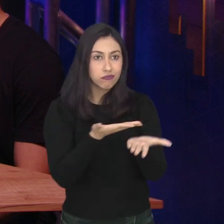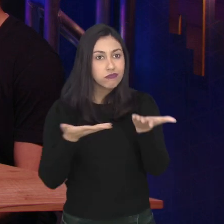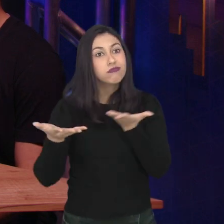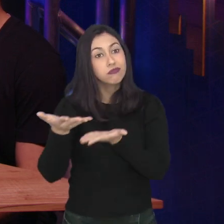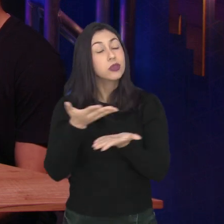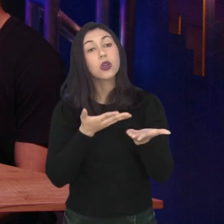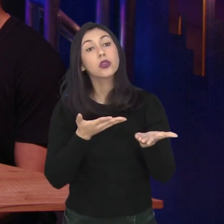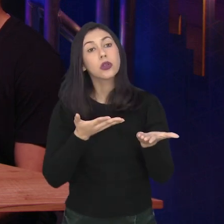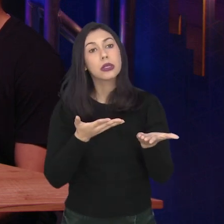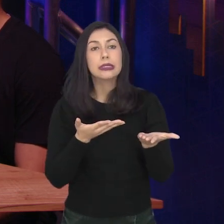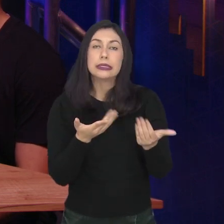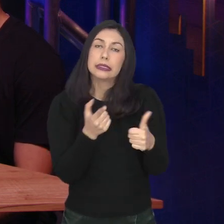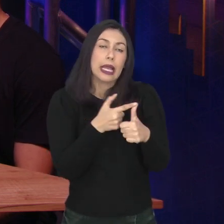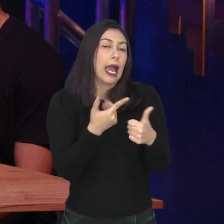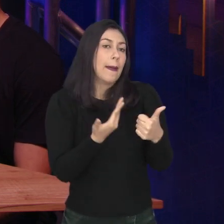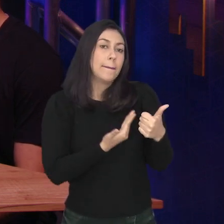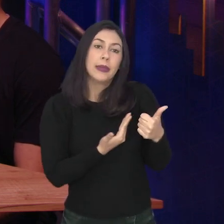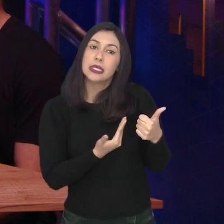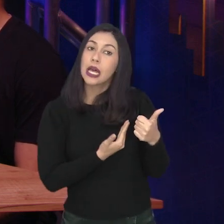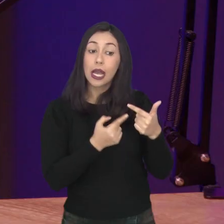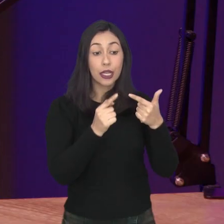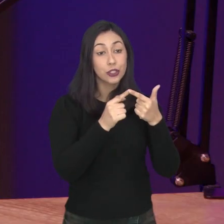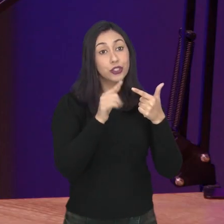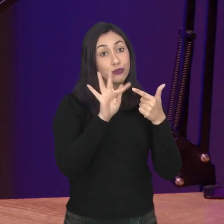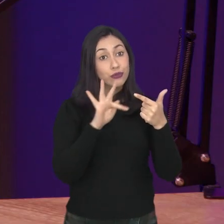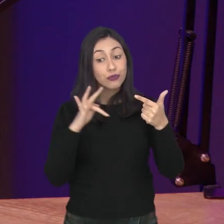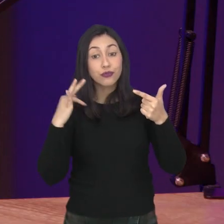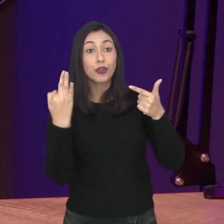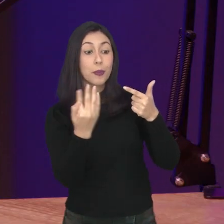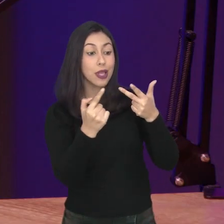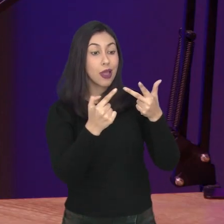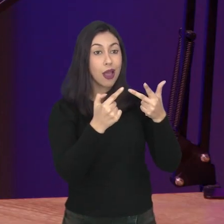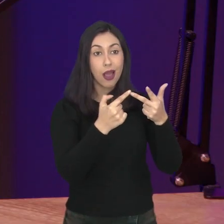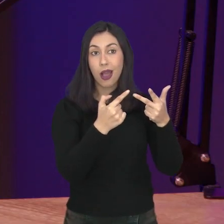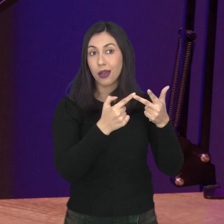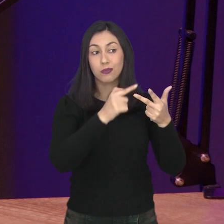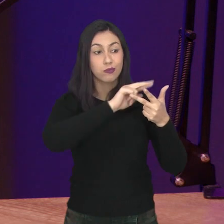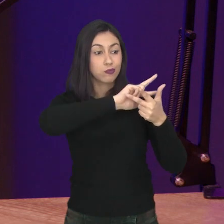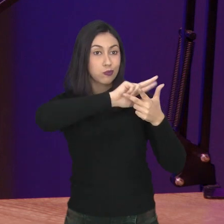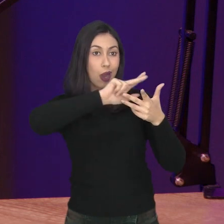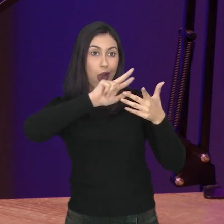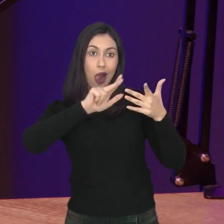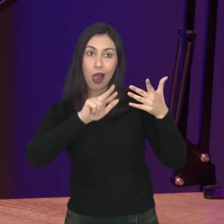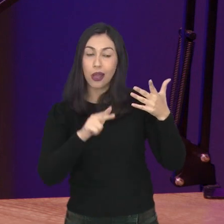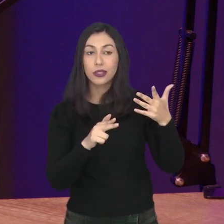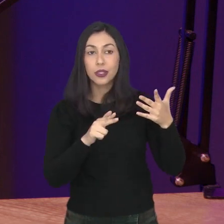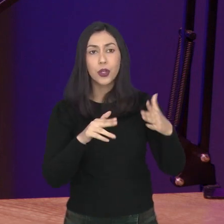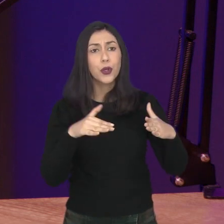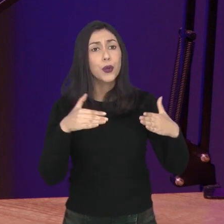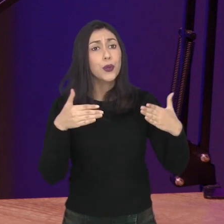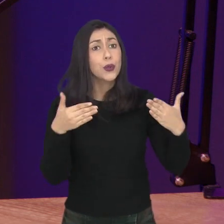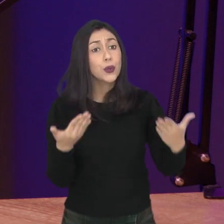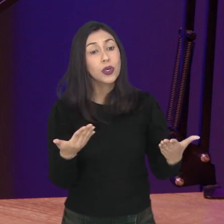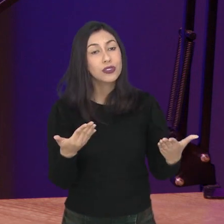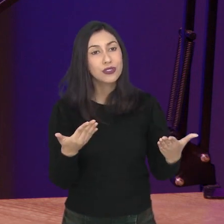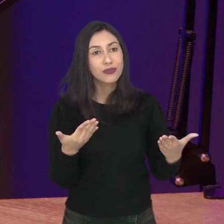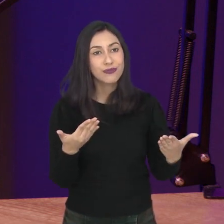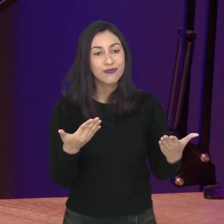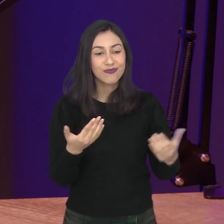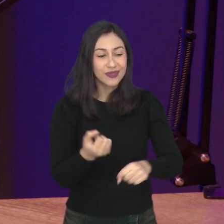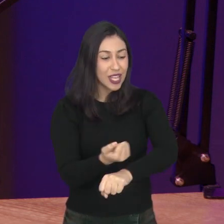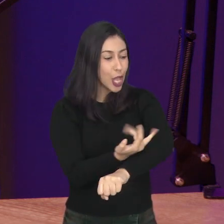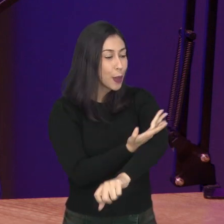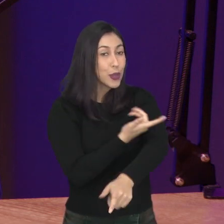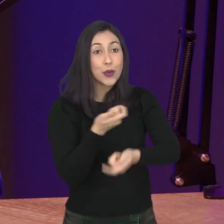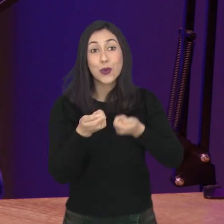Relacionamentos. A gente vai criar amizades, a gente tem a nossa família, a gente tem os nossos amigos. E quando a gente não tem muita